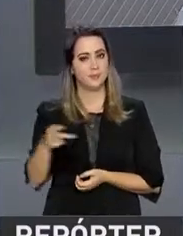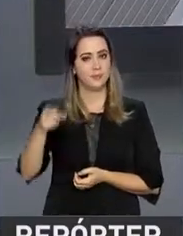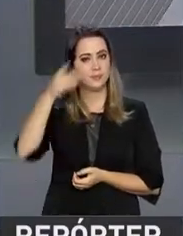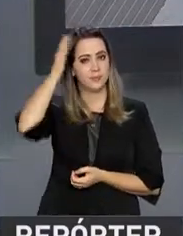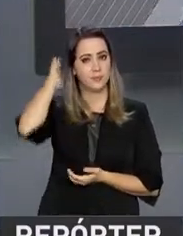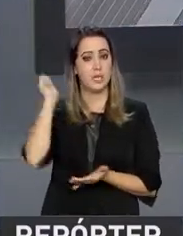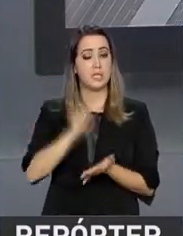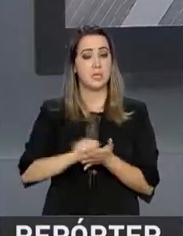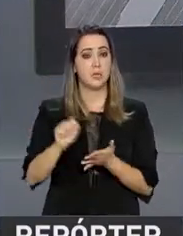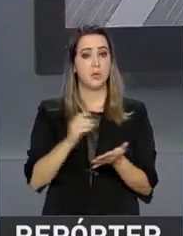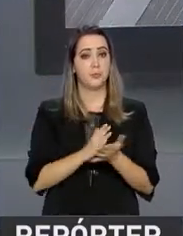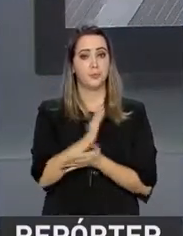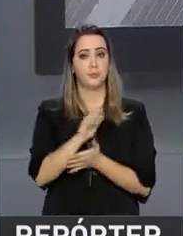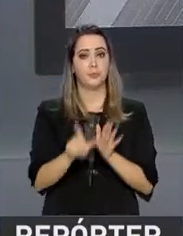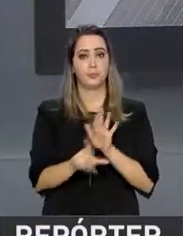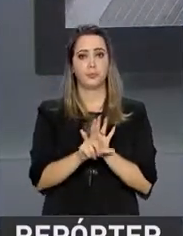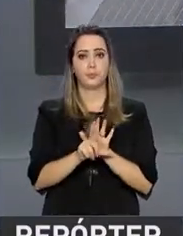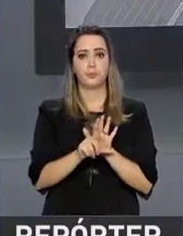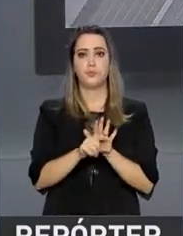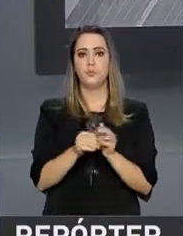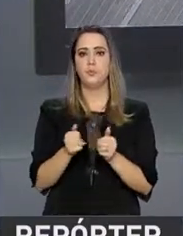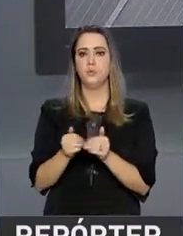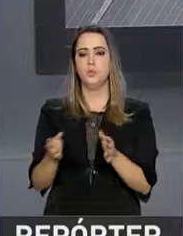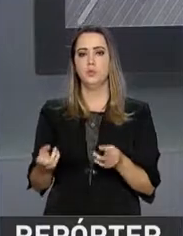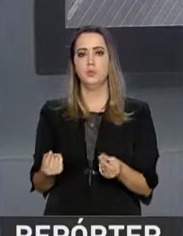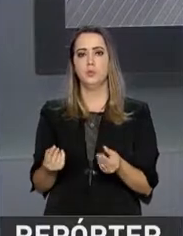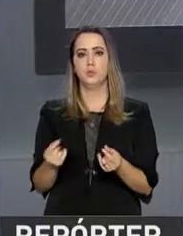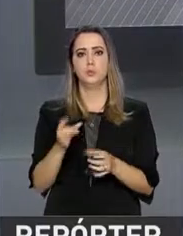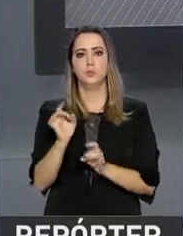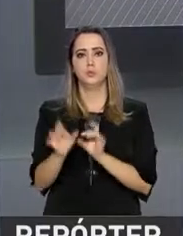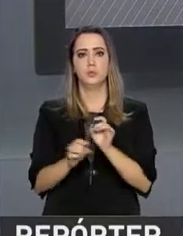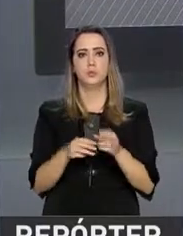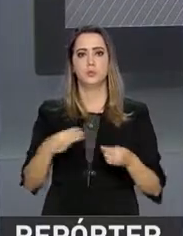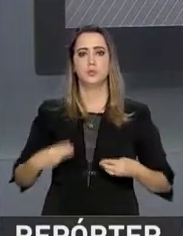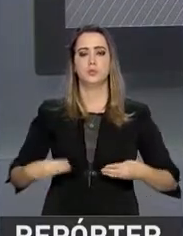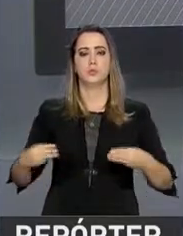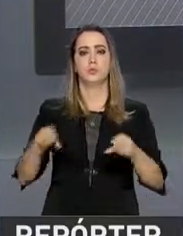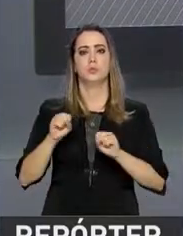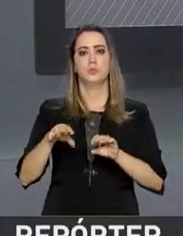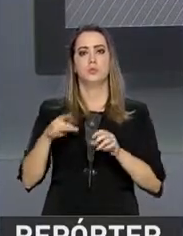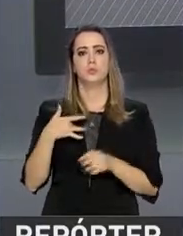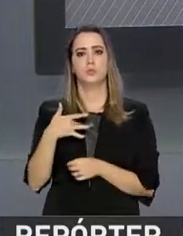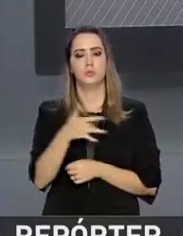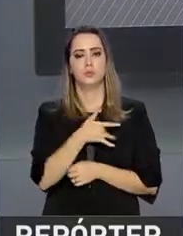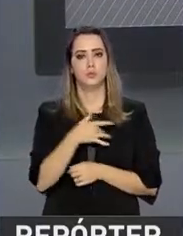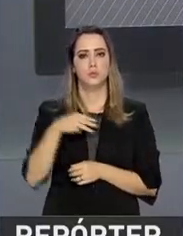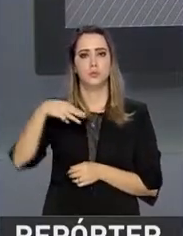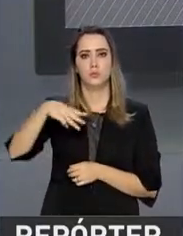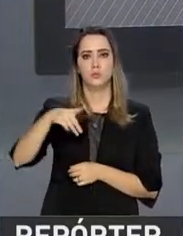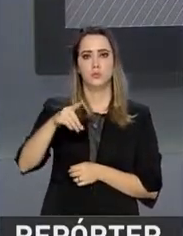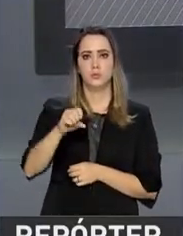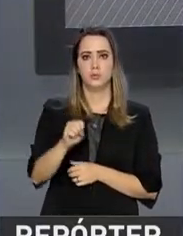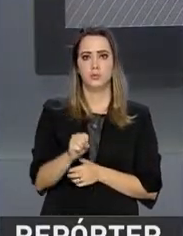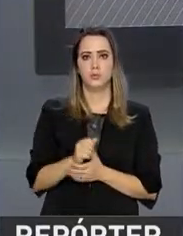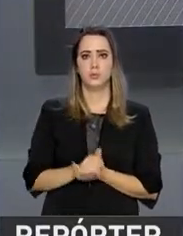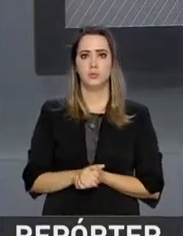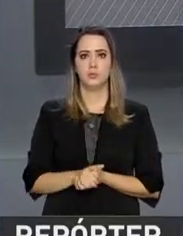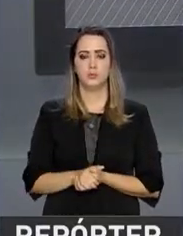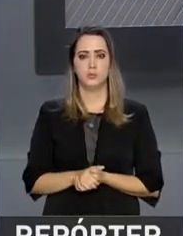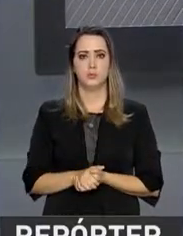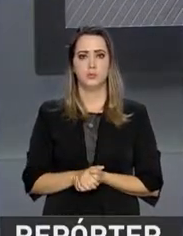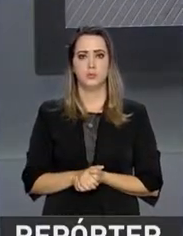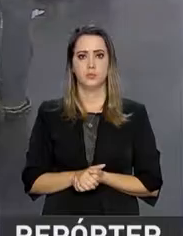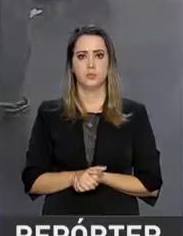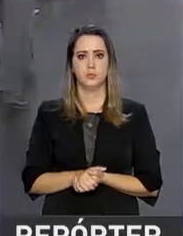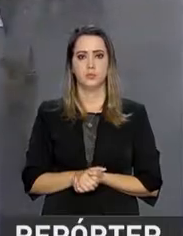Temer sancionou o projeto de lei que abre crédito especial em favor dos ministérios da Educação, da Saúde e do Desenvolvimento Social.